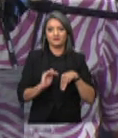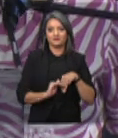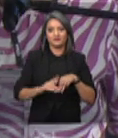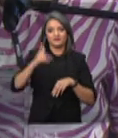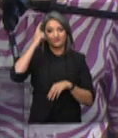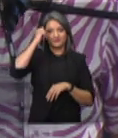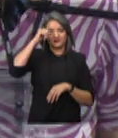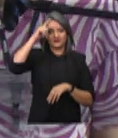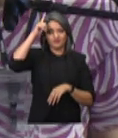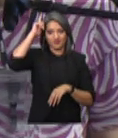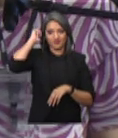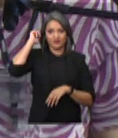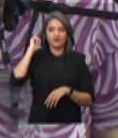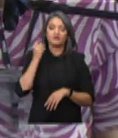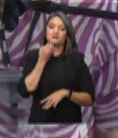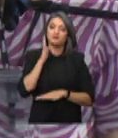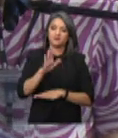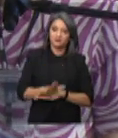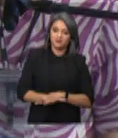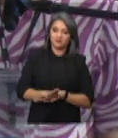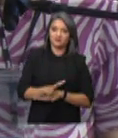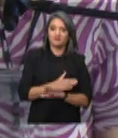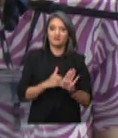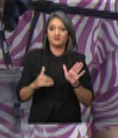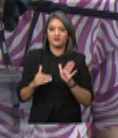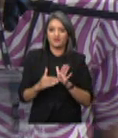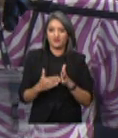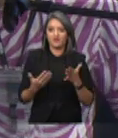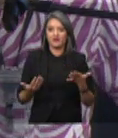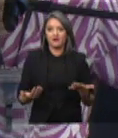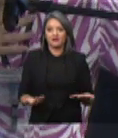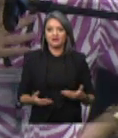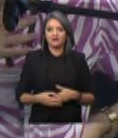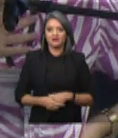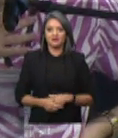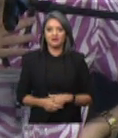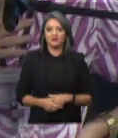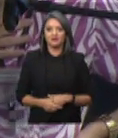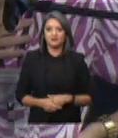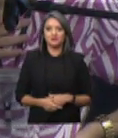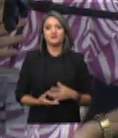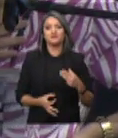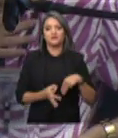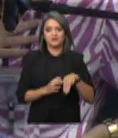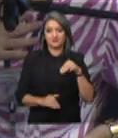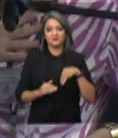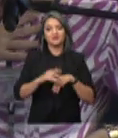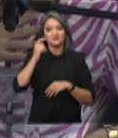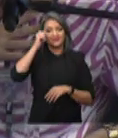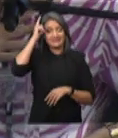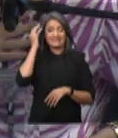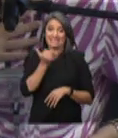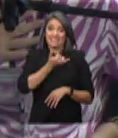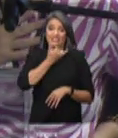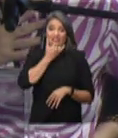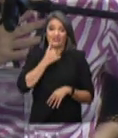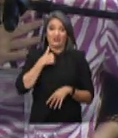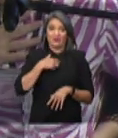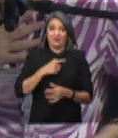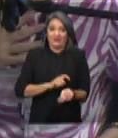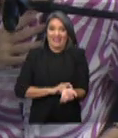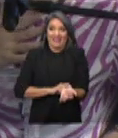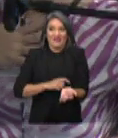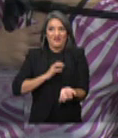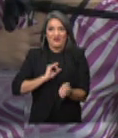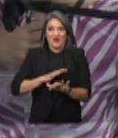desejo uma boa tarde a todos em nome dona celense é excelentite-se ai meu Deus Ministro Alexandre de Moraes Perdão Estou um pouco